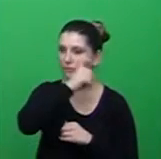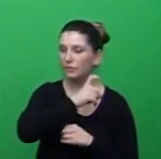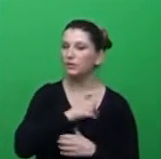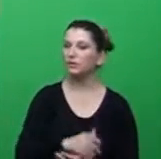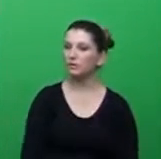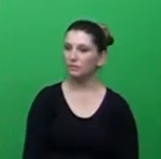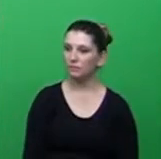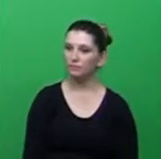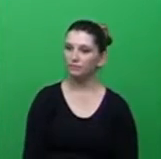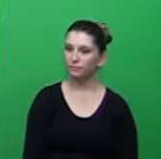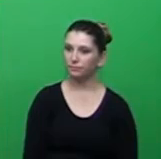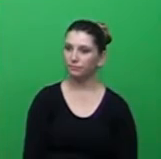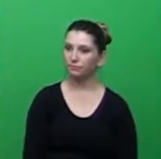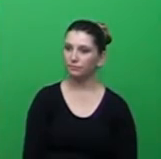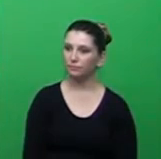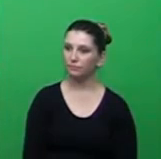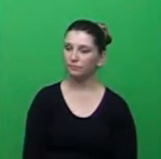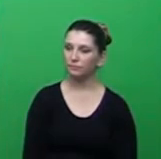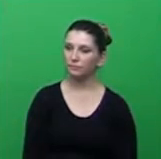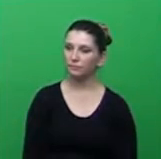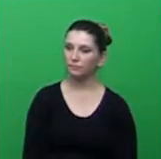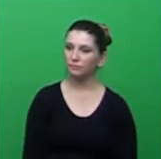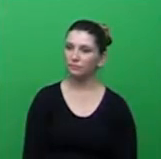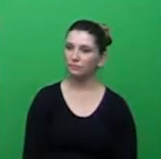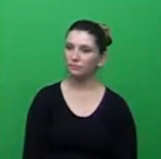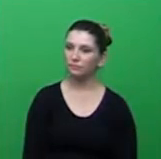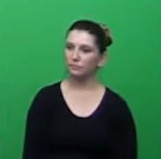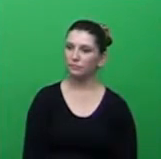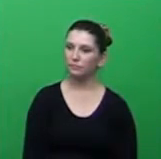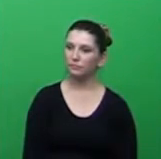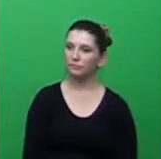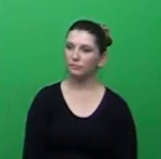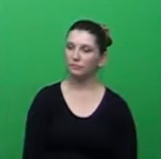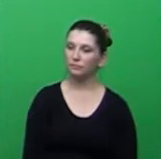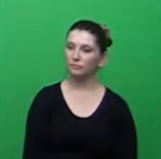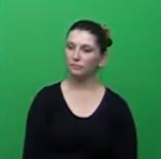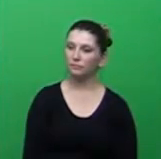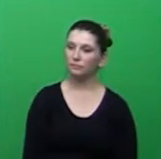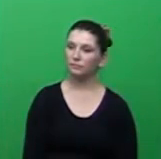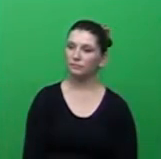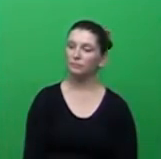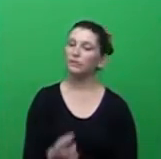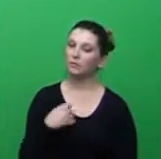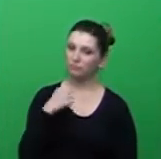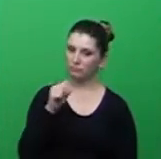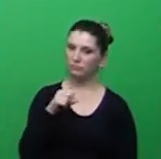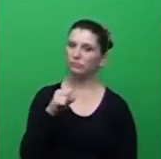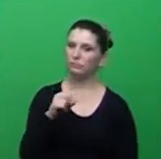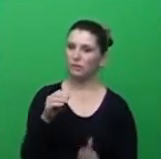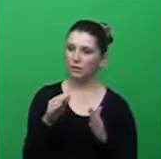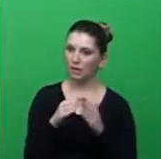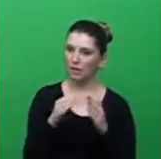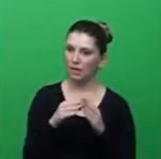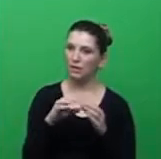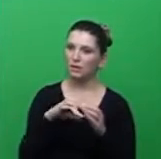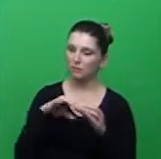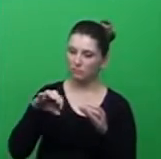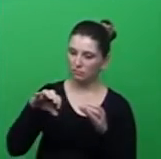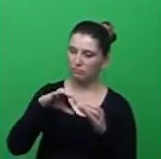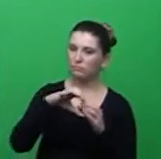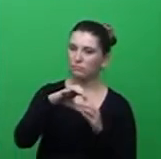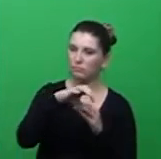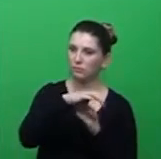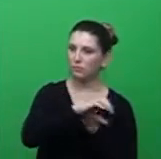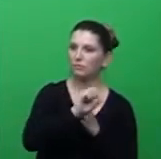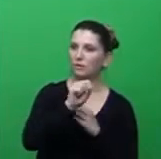Eu separo o meu em casa também, vereador. Lá tem a sacolinha da separação, faço em casa, porque também não adianta pegar a lição de moral para fora e não fazer dentro de